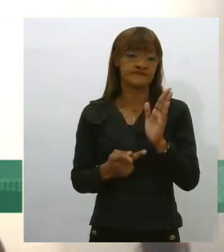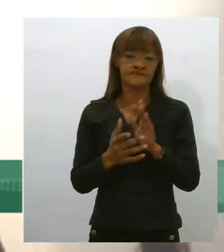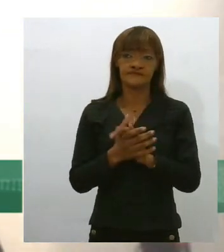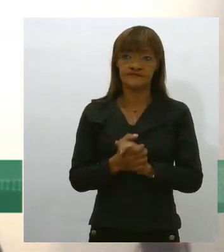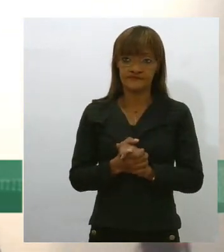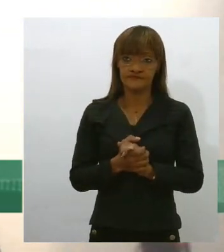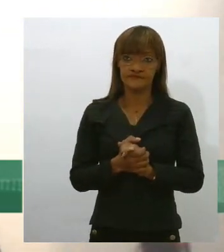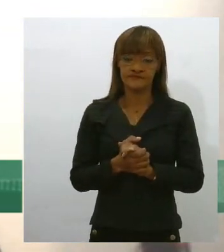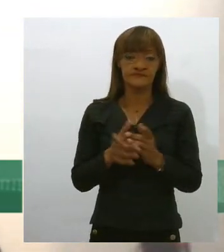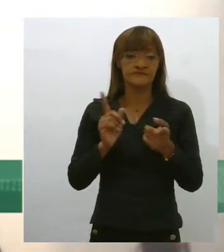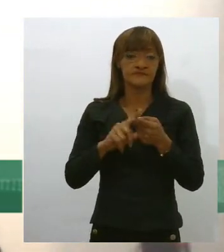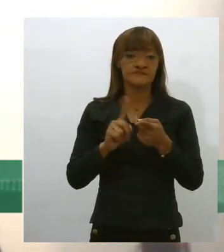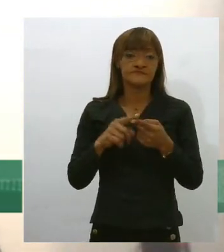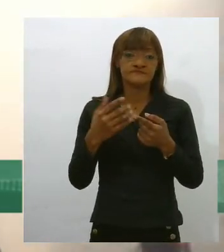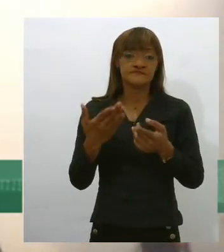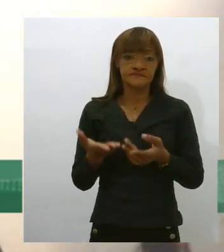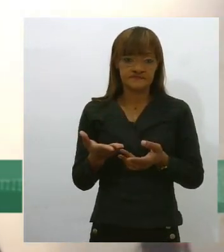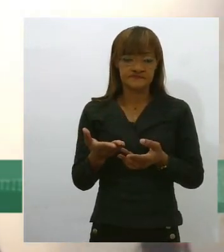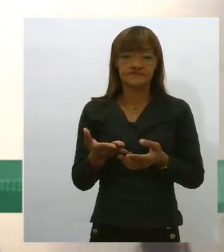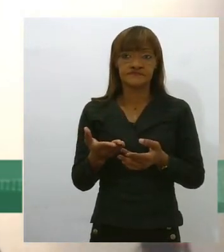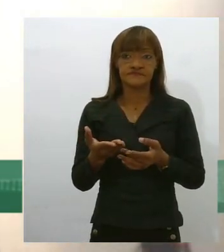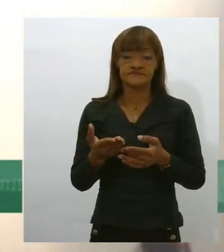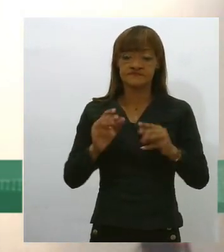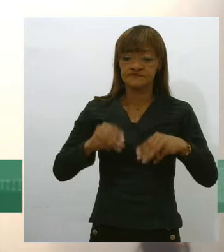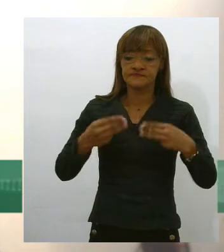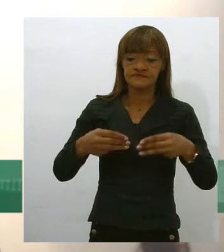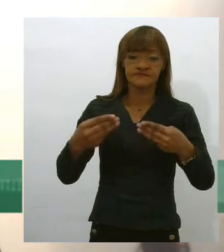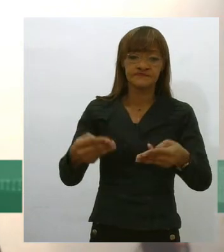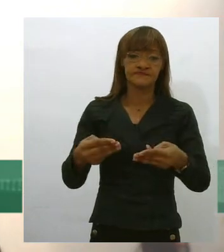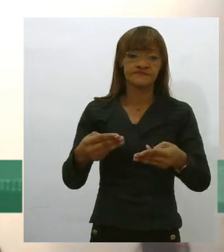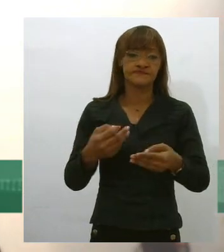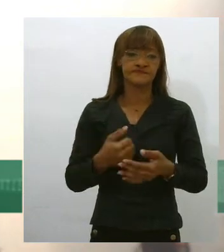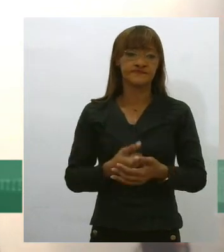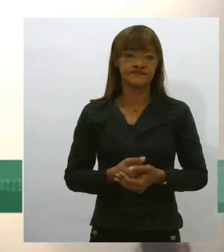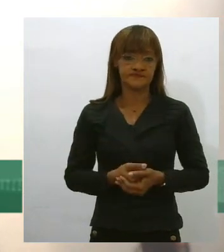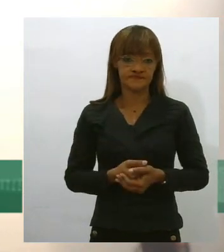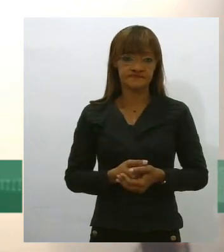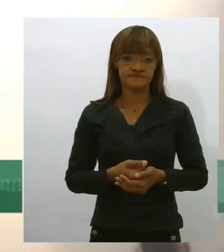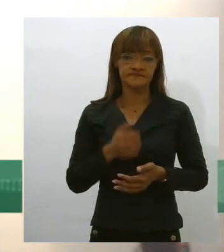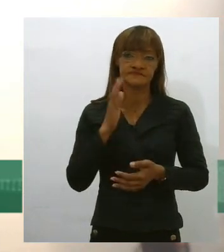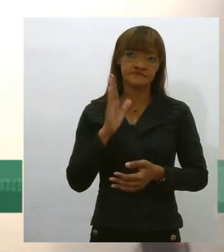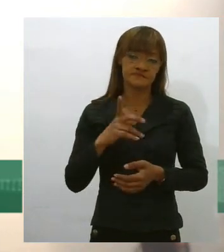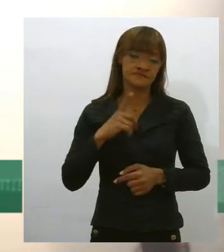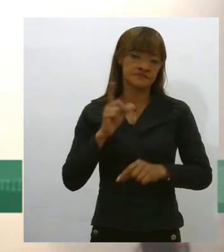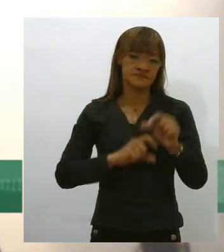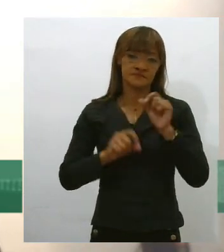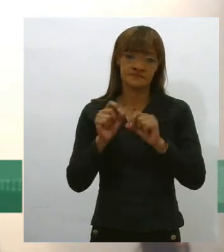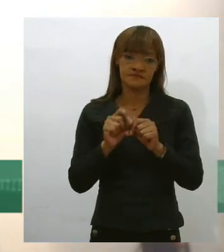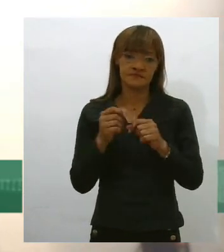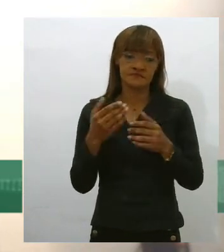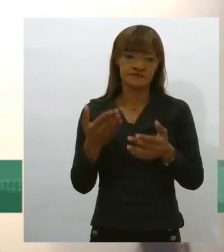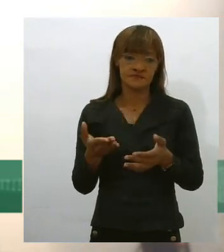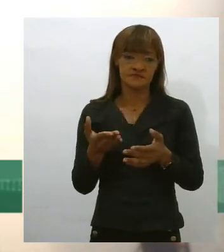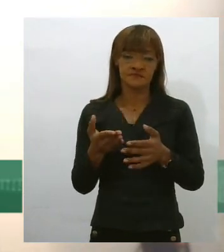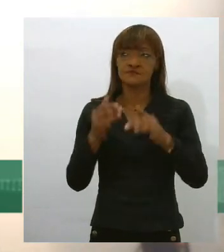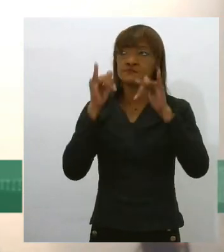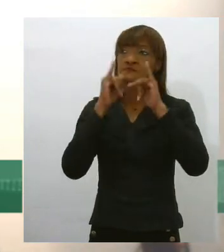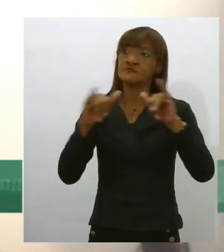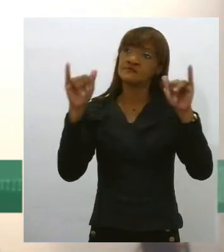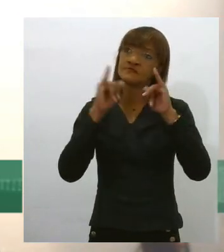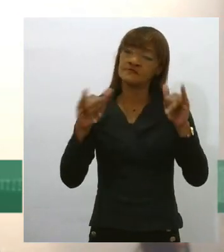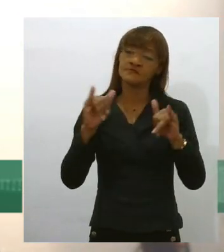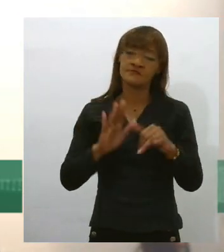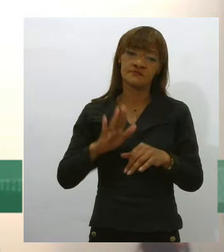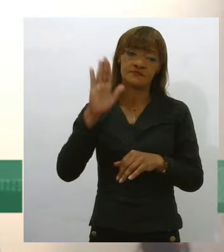muitos Ministérios estão muito titulares de pastas Ministérios estão em campanha na estão em